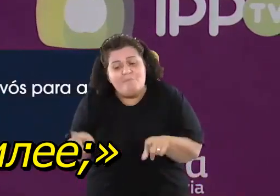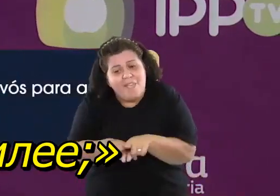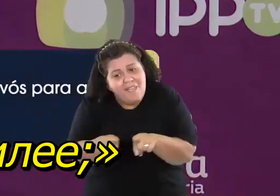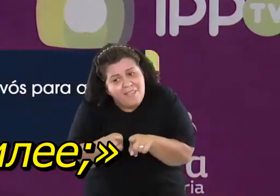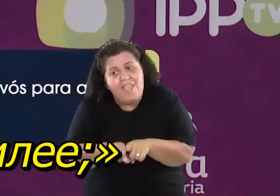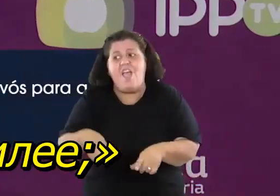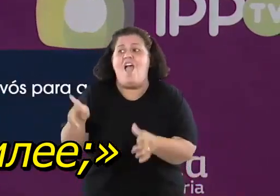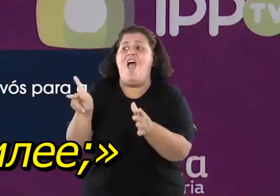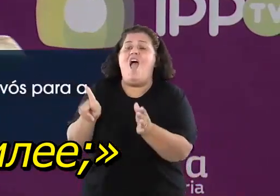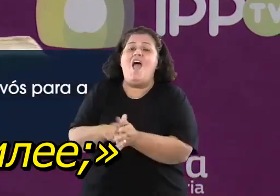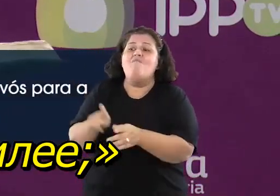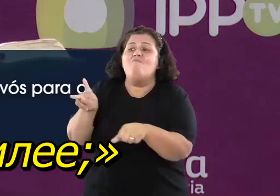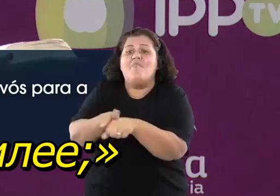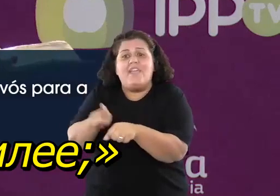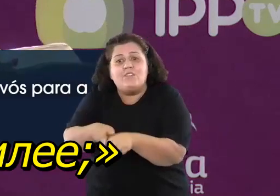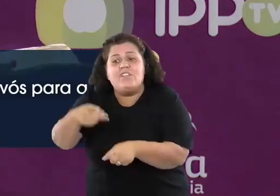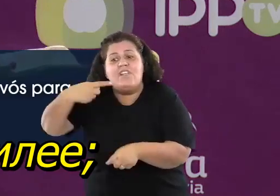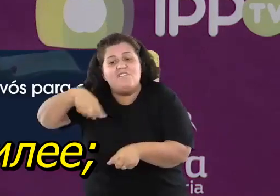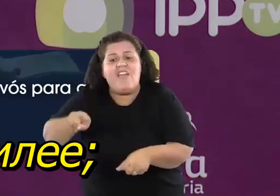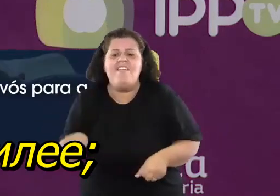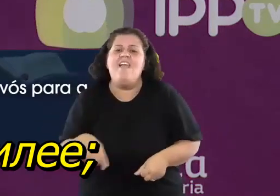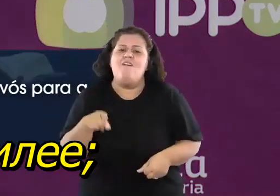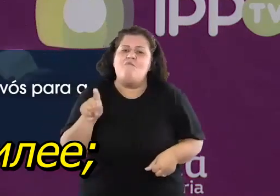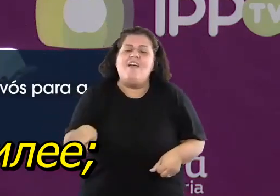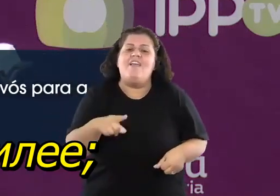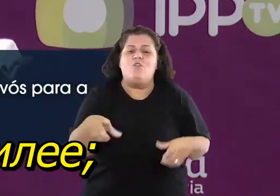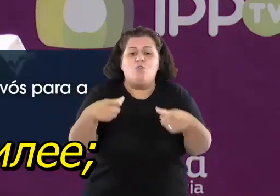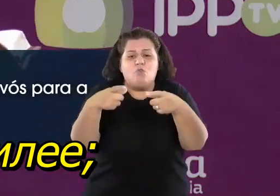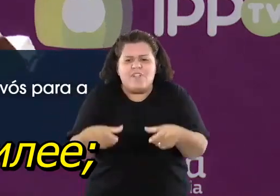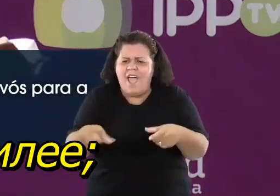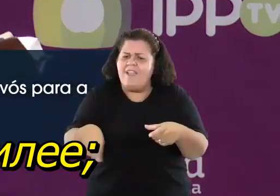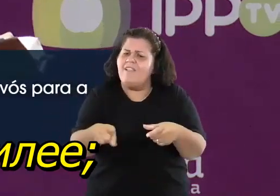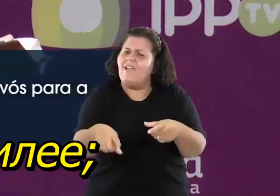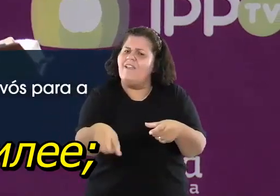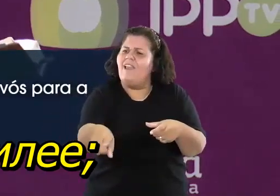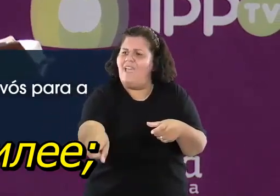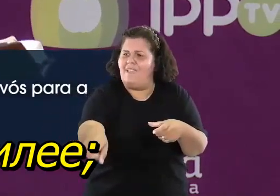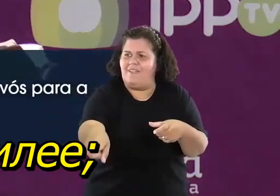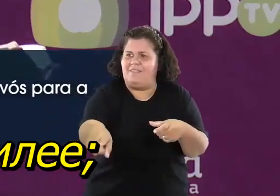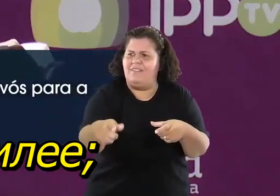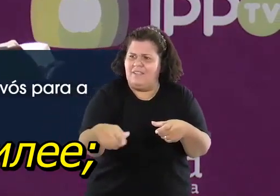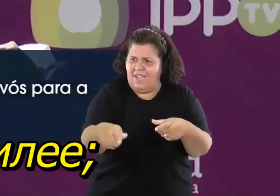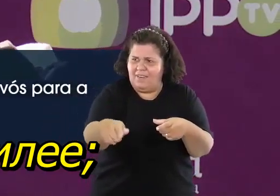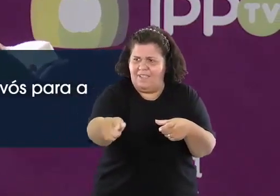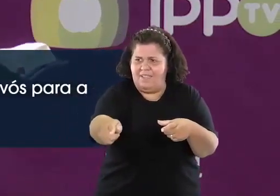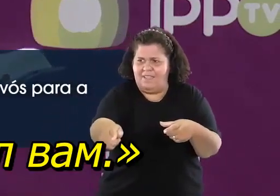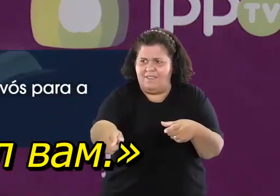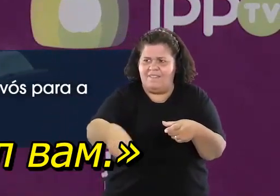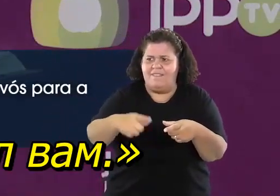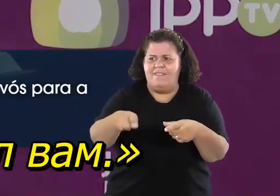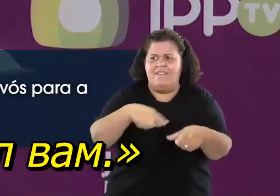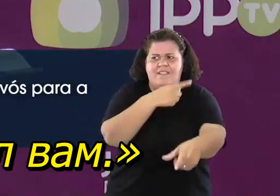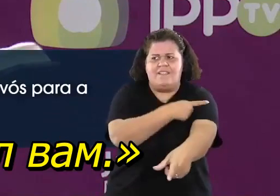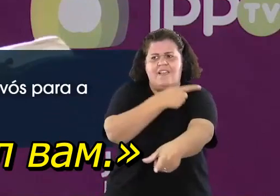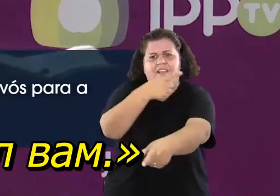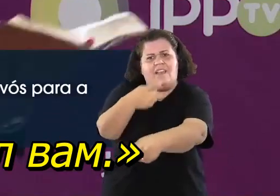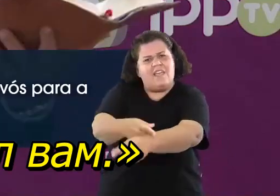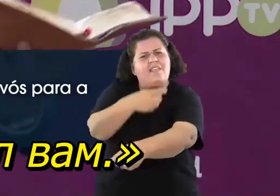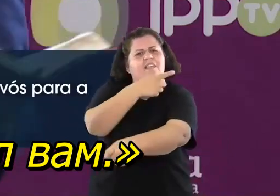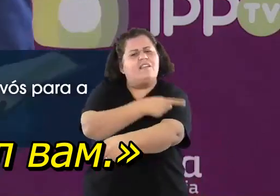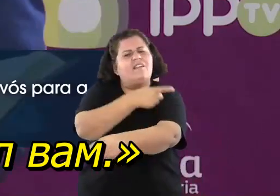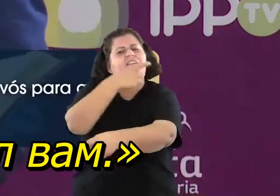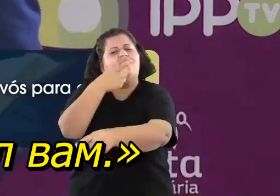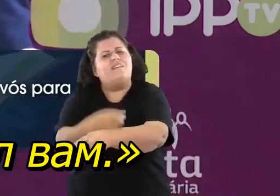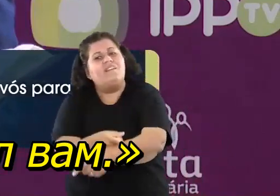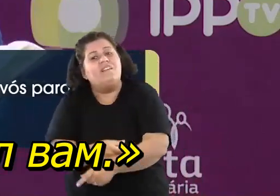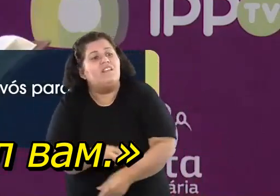vós para a Galiléia. Preste atenção, ele vai adiante de vós para a Galiléia. Lá o